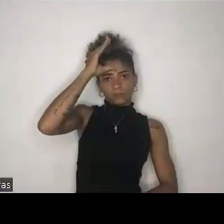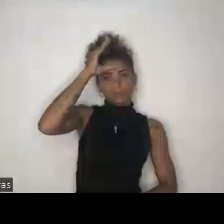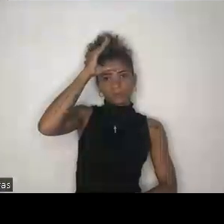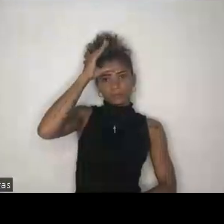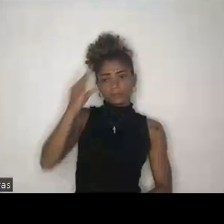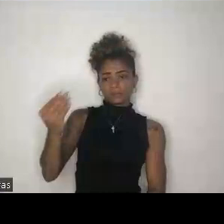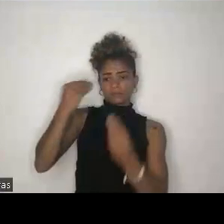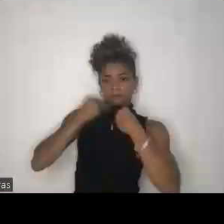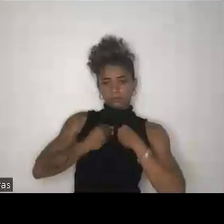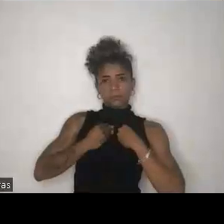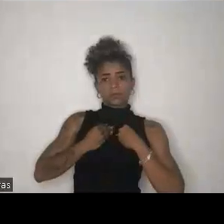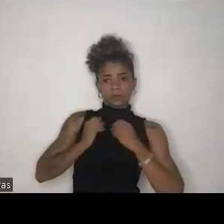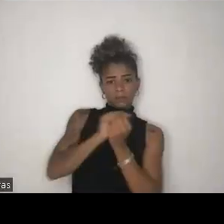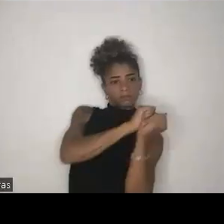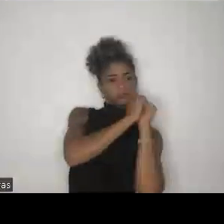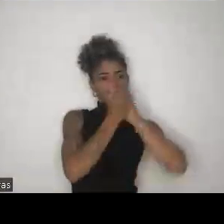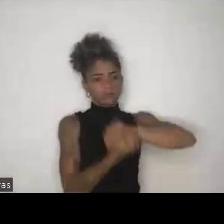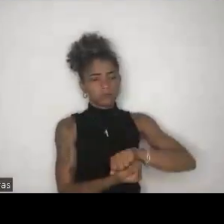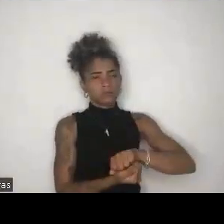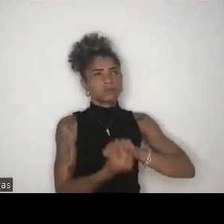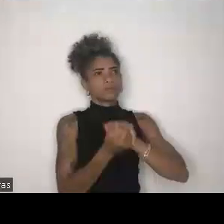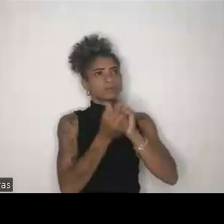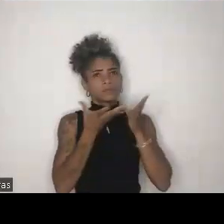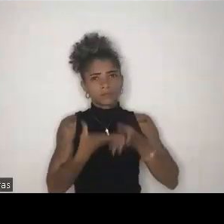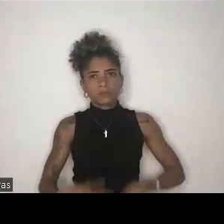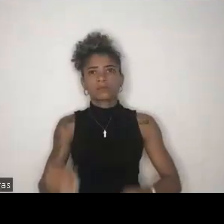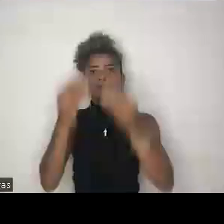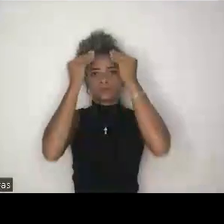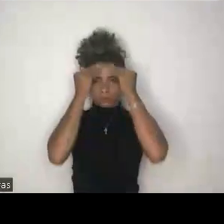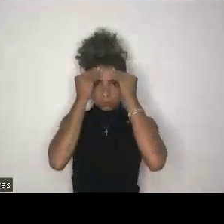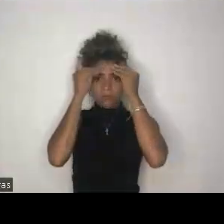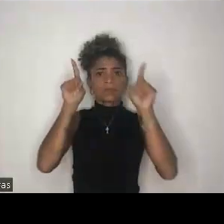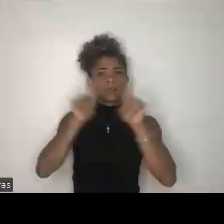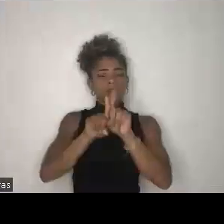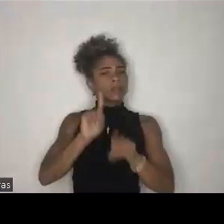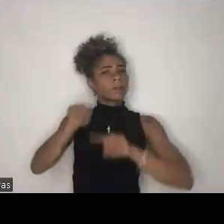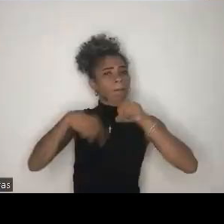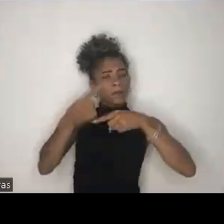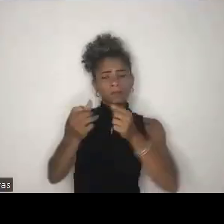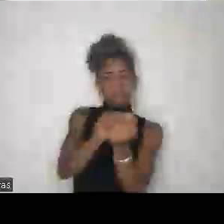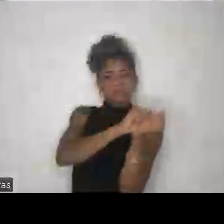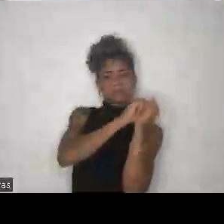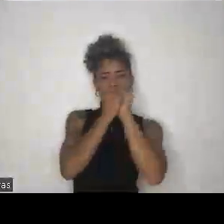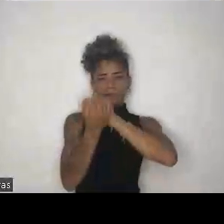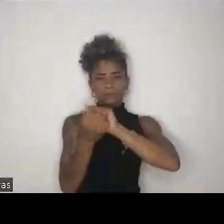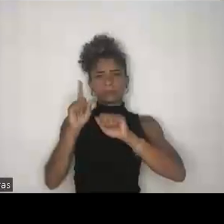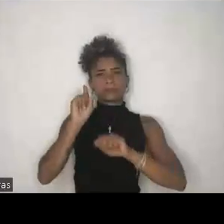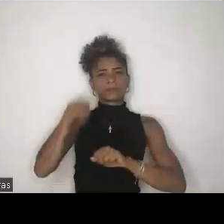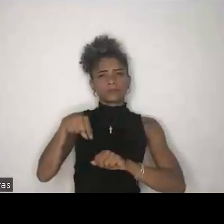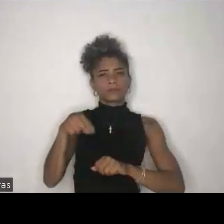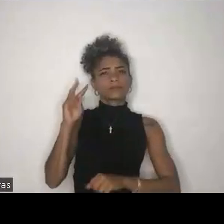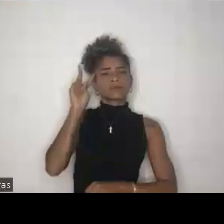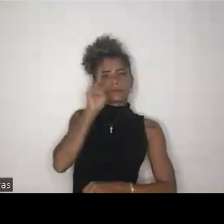que se transformou em linguagem conhecimento Que que foi transformado em comunicação visual